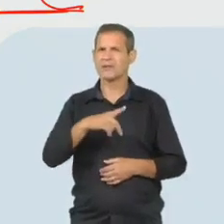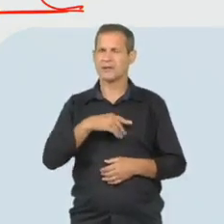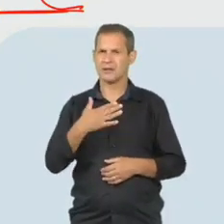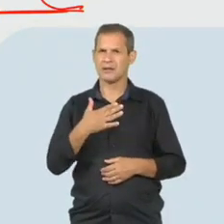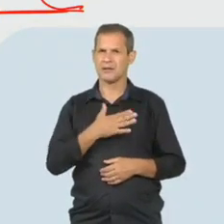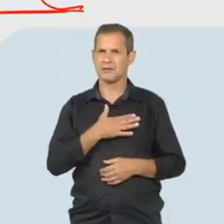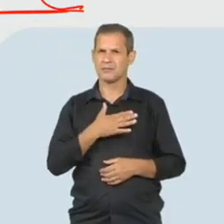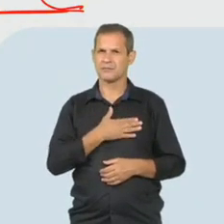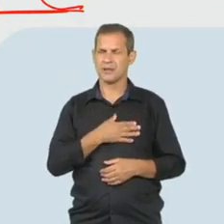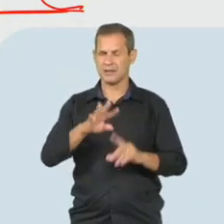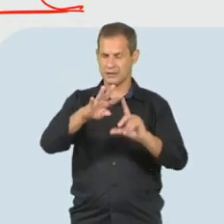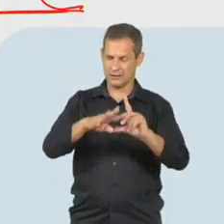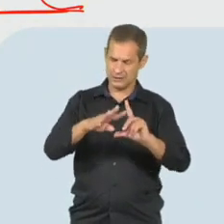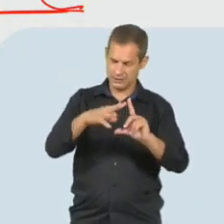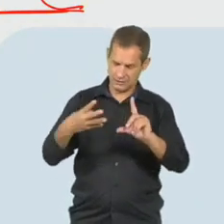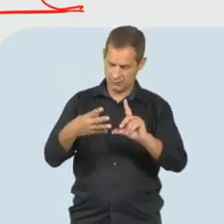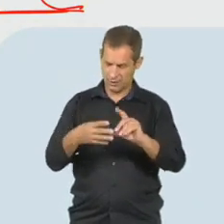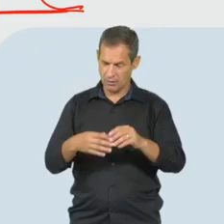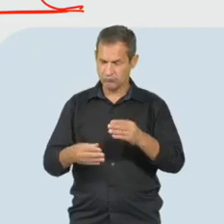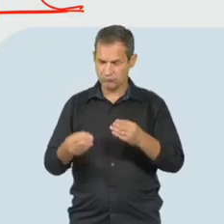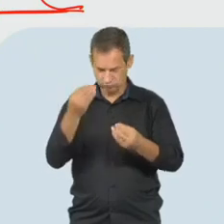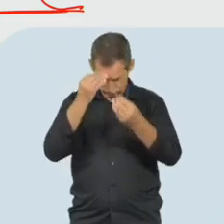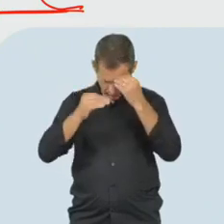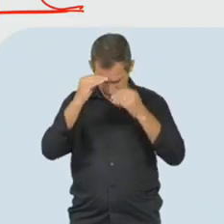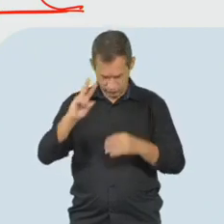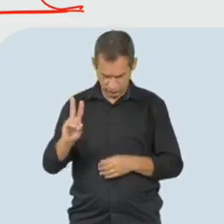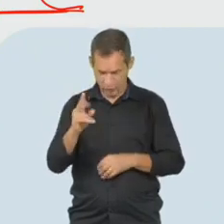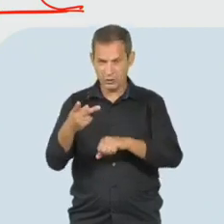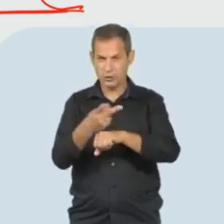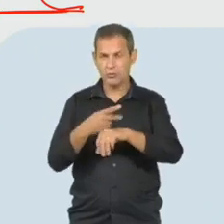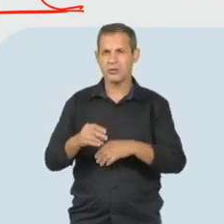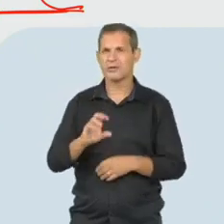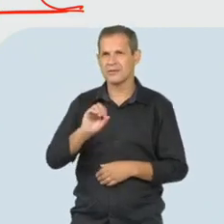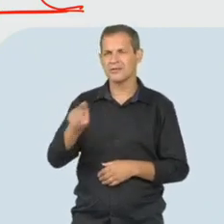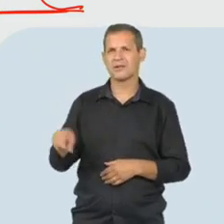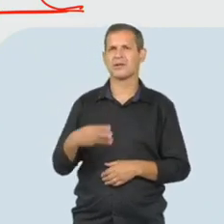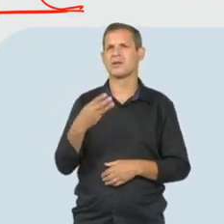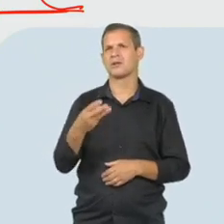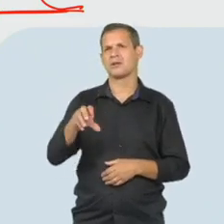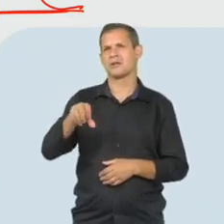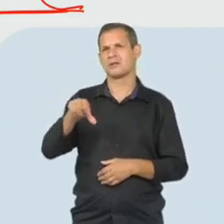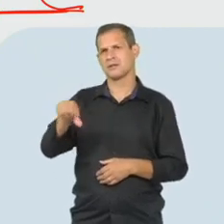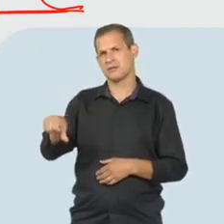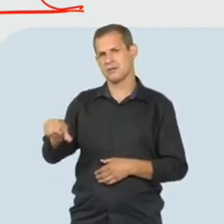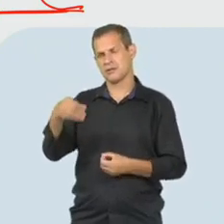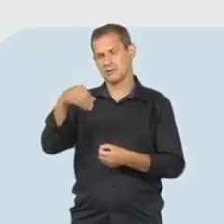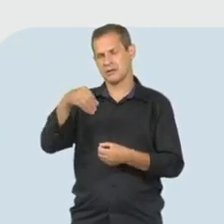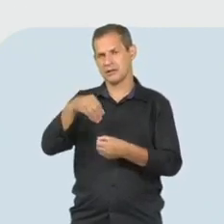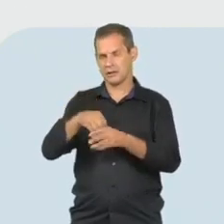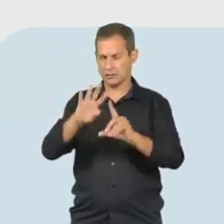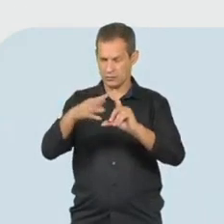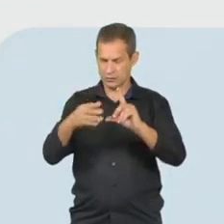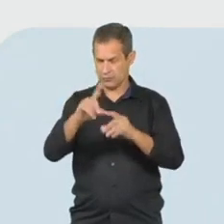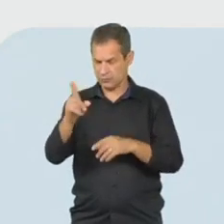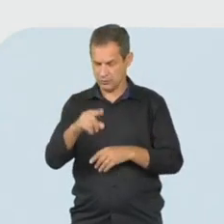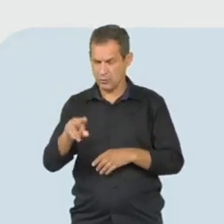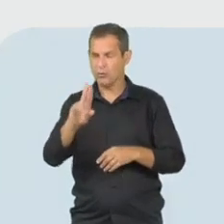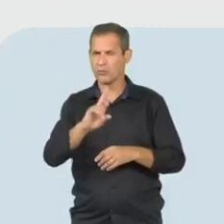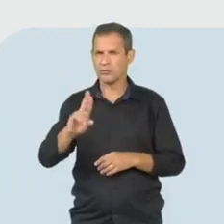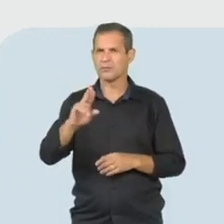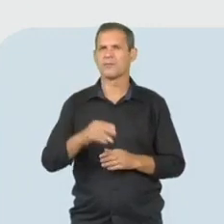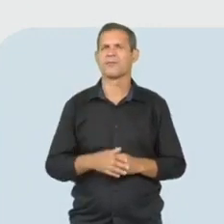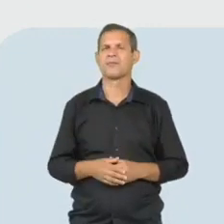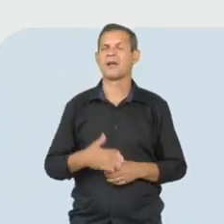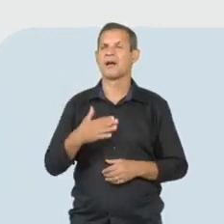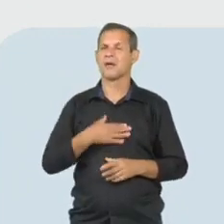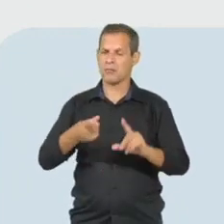minha tabela. Então, grava aí. O valor que eu estou procurando é 0,309 dentro da tabela Z para utilizar